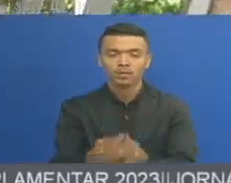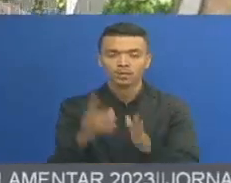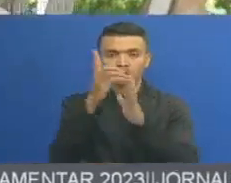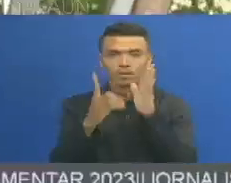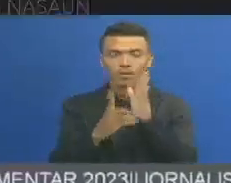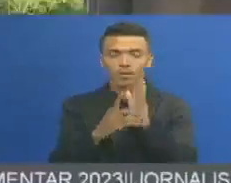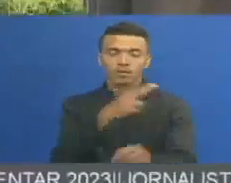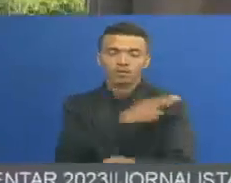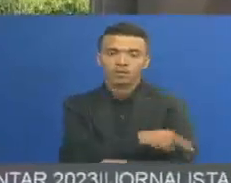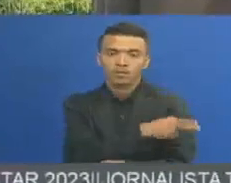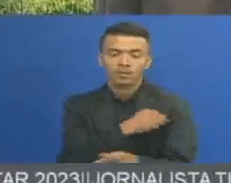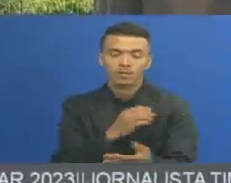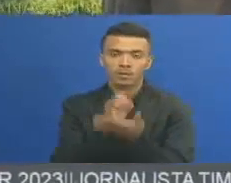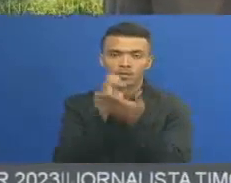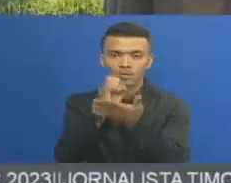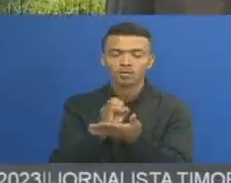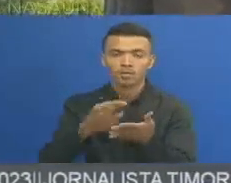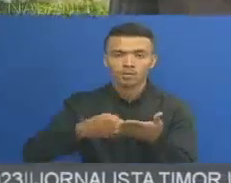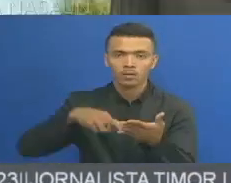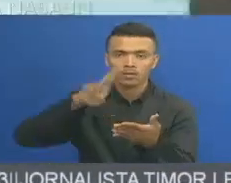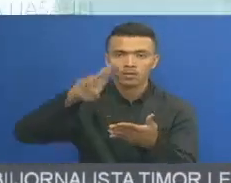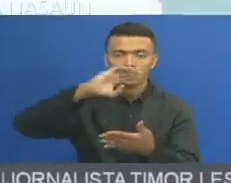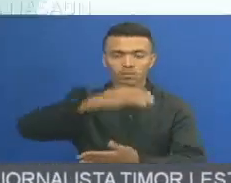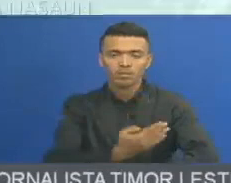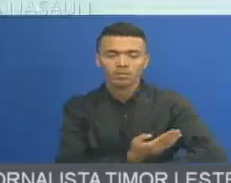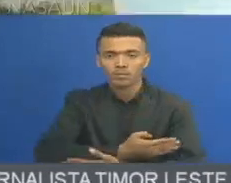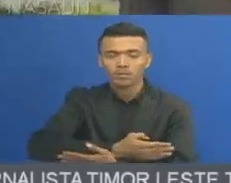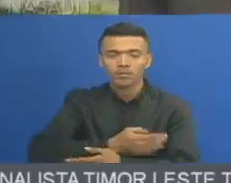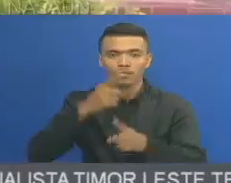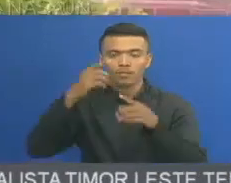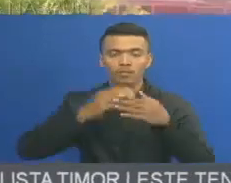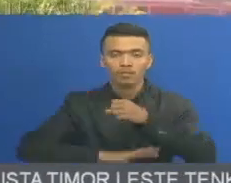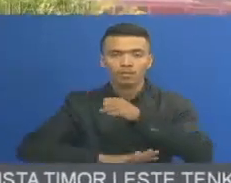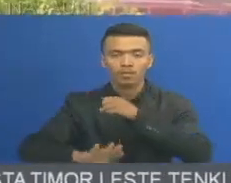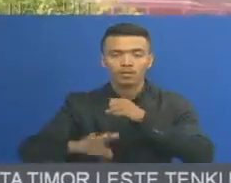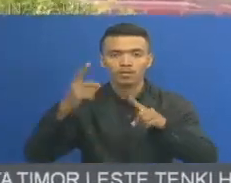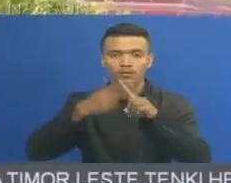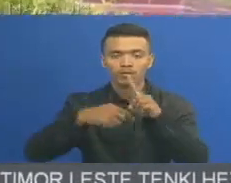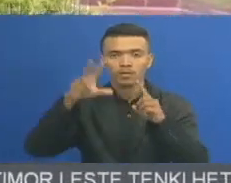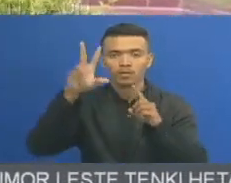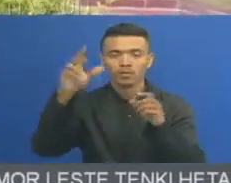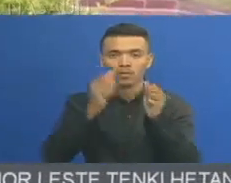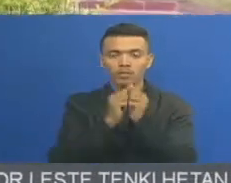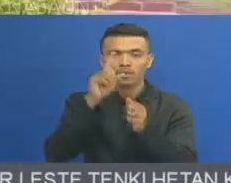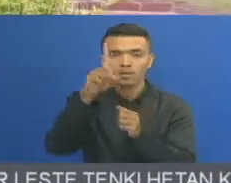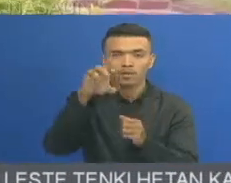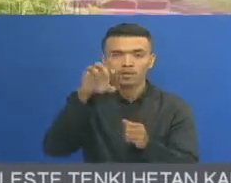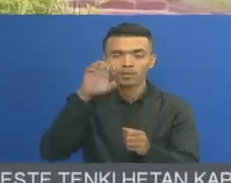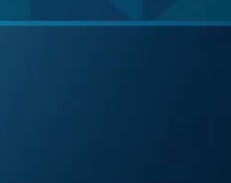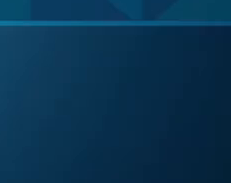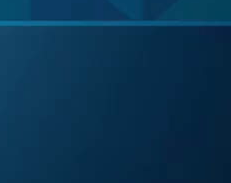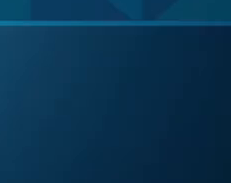se o Hospital Referral Oikoussi resiste a caso bebê nebe macmores e fulantolo nilar hamutuk, atusida rua nulo resen lima.